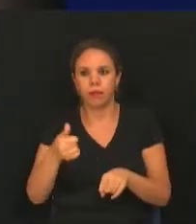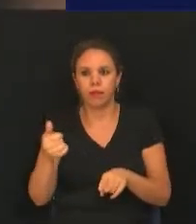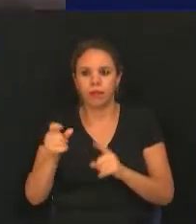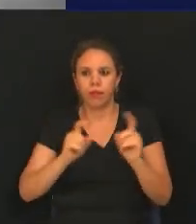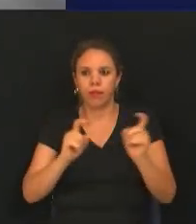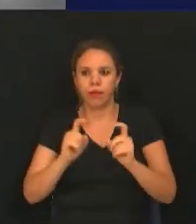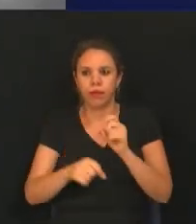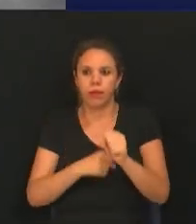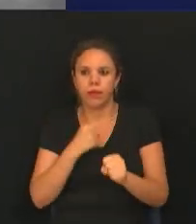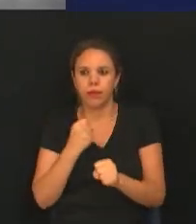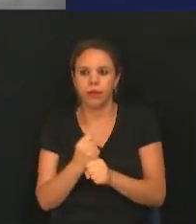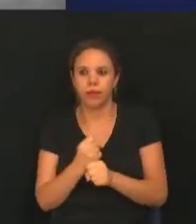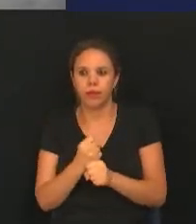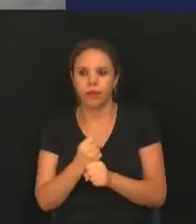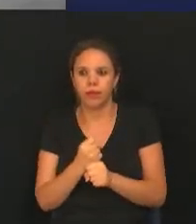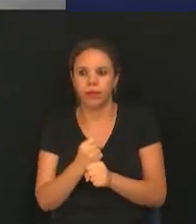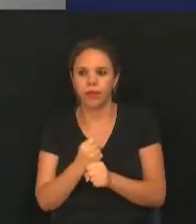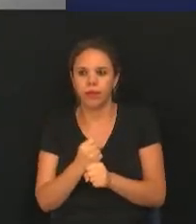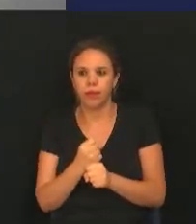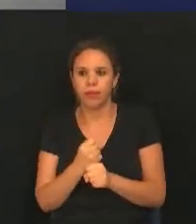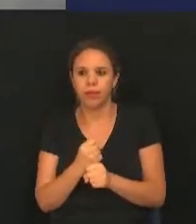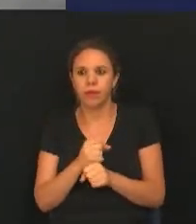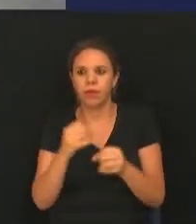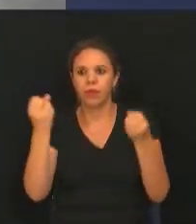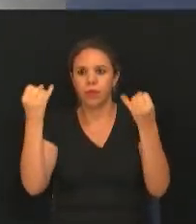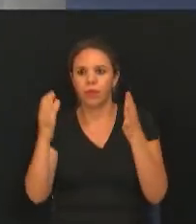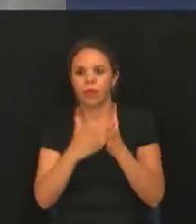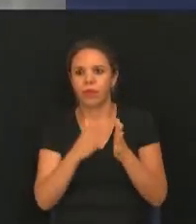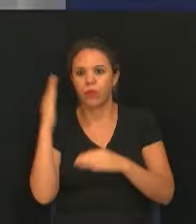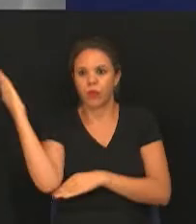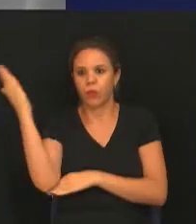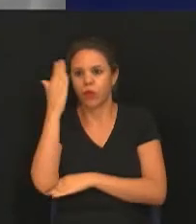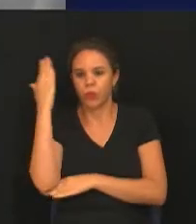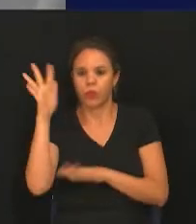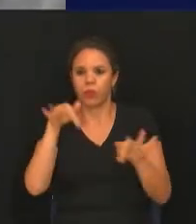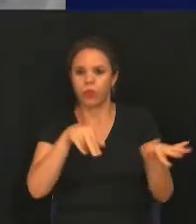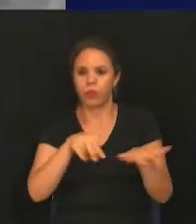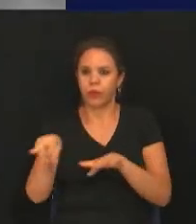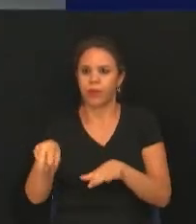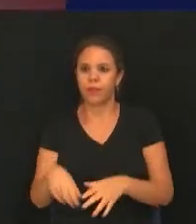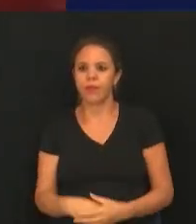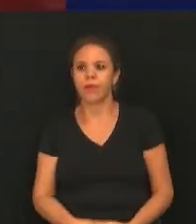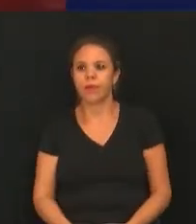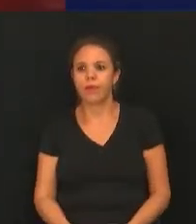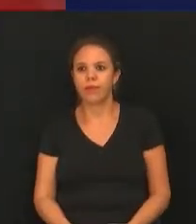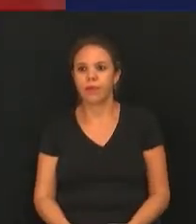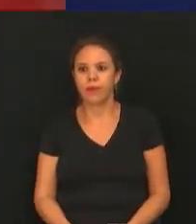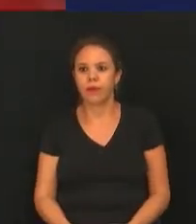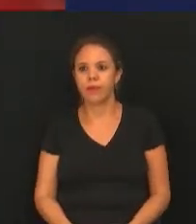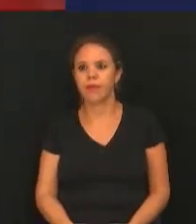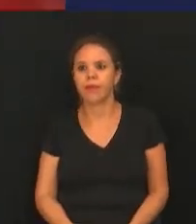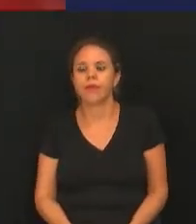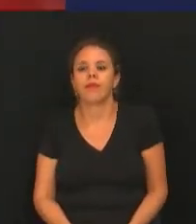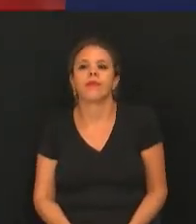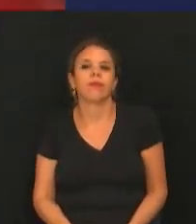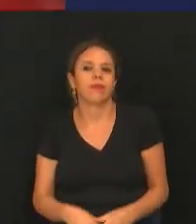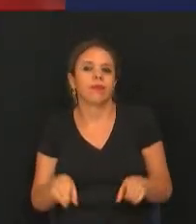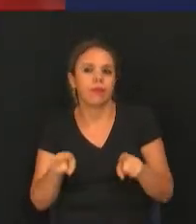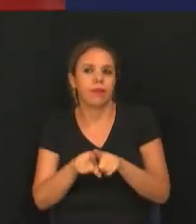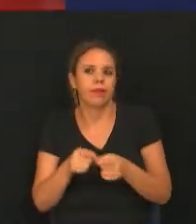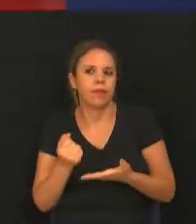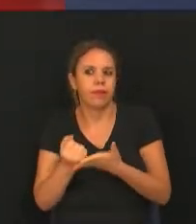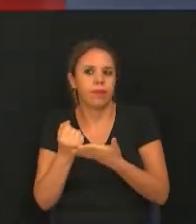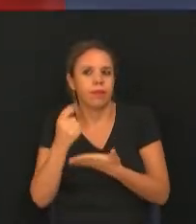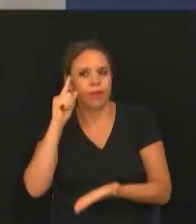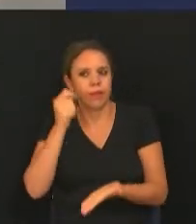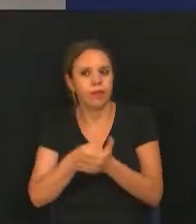ano. A gente te conta como fica o tempo para este final de semana. E também te ajuda a decidir